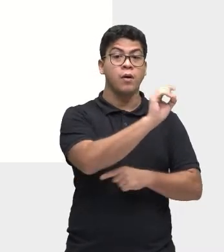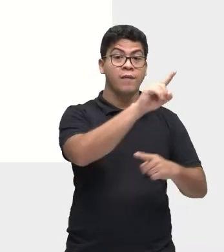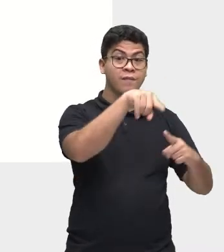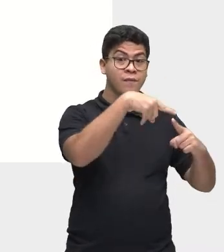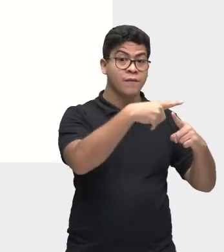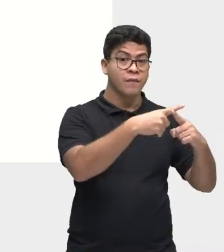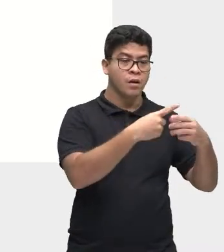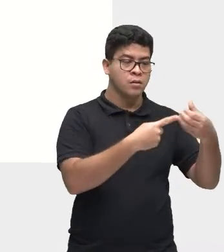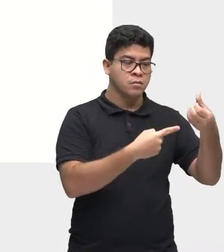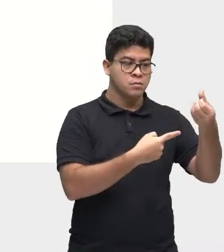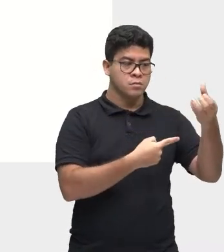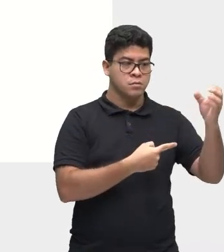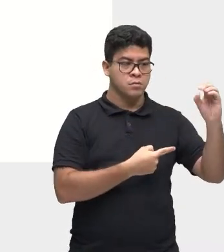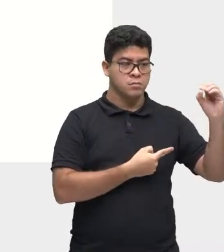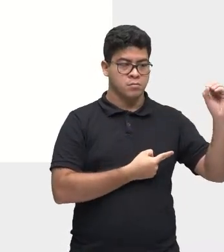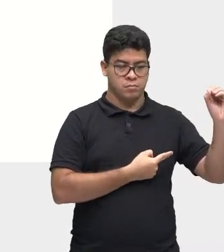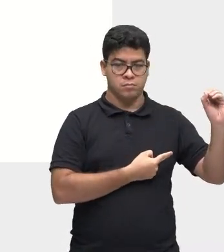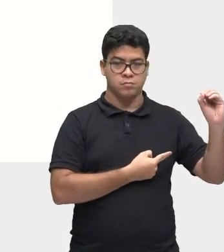por 600.